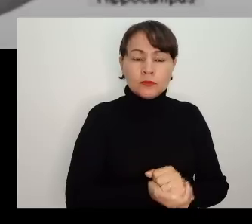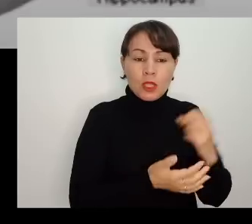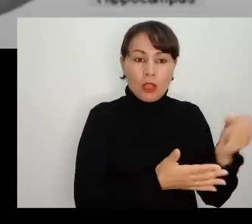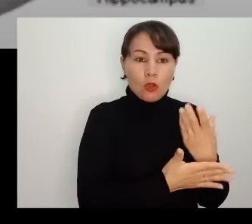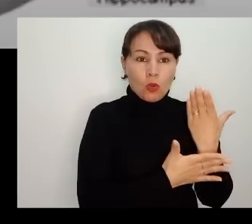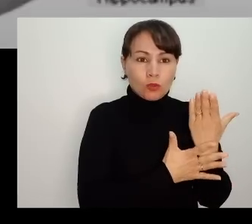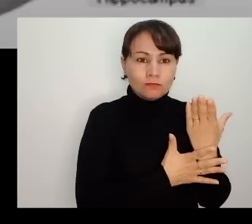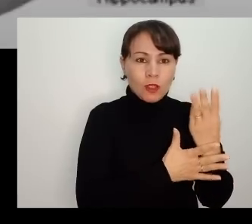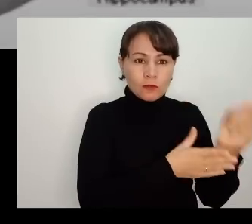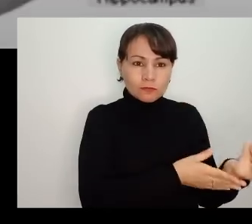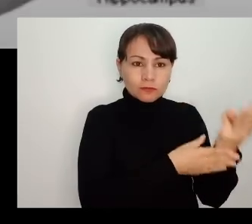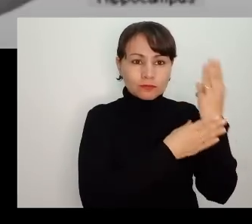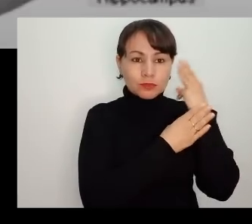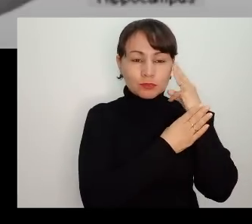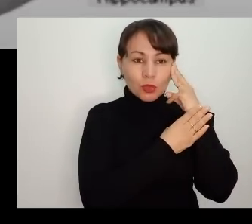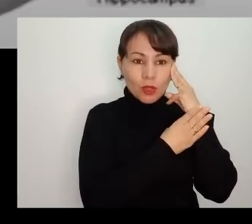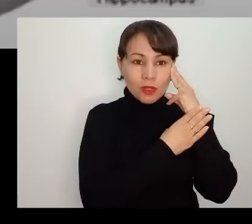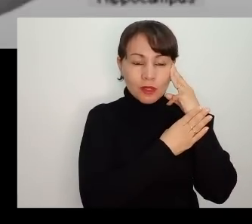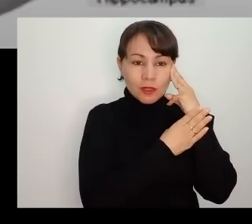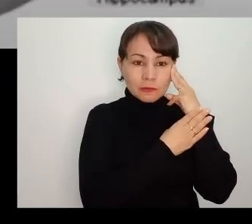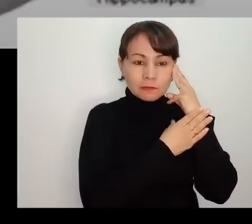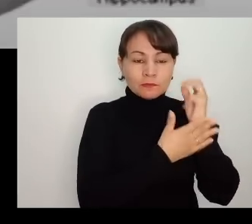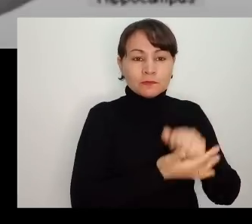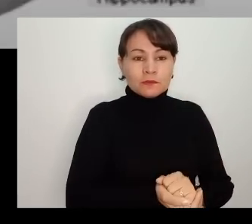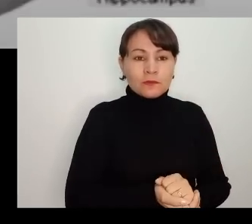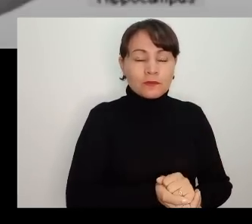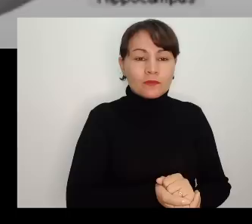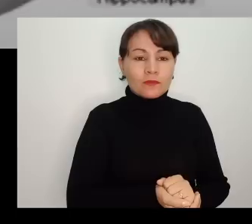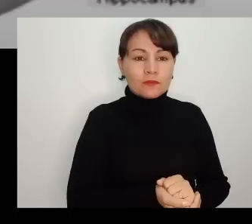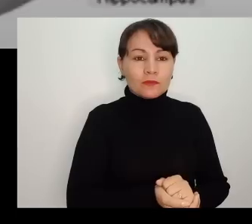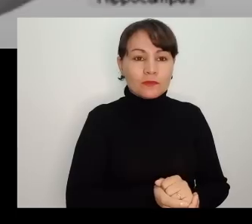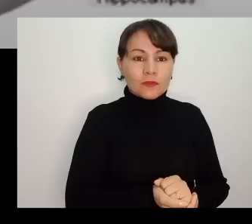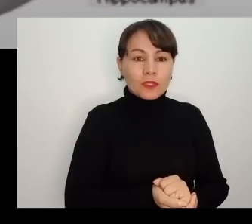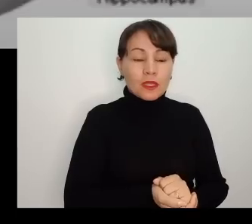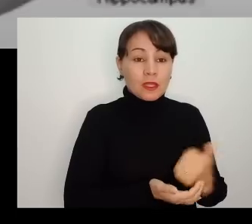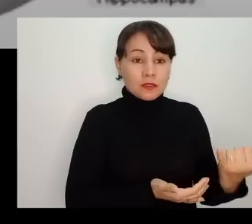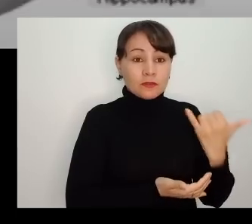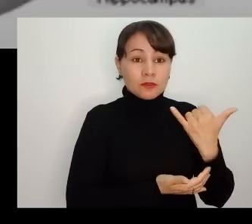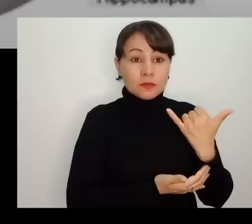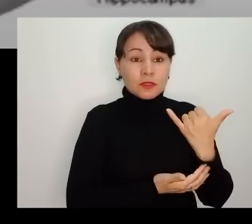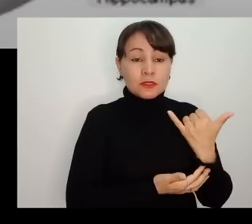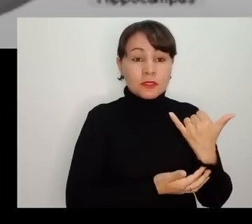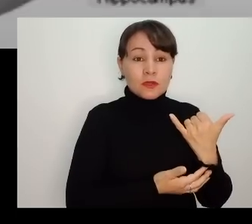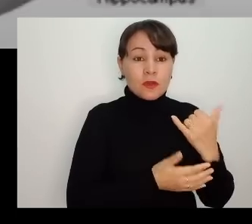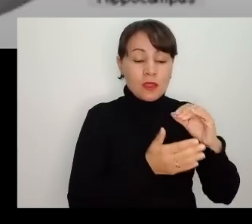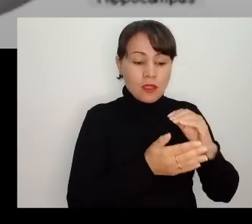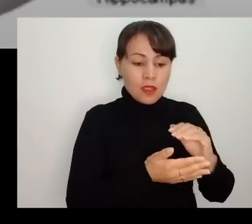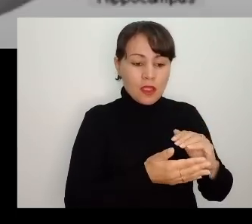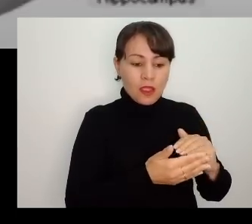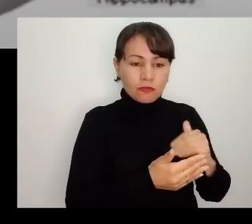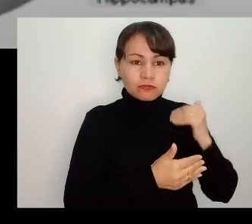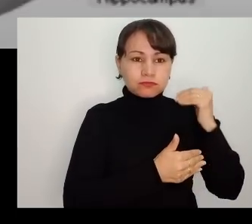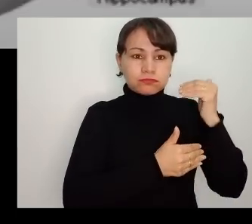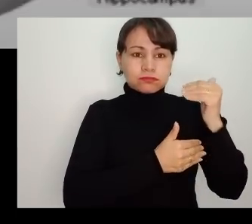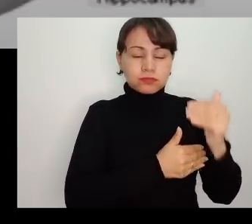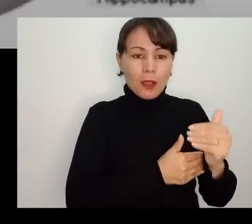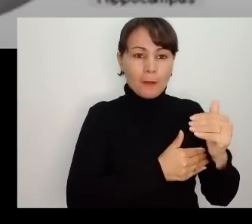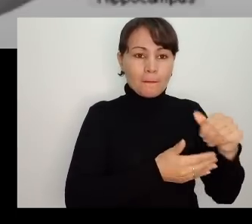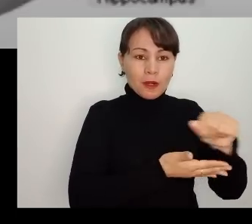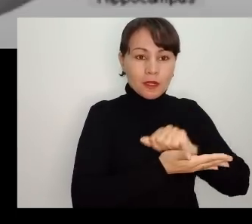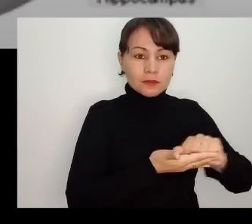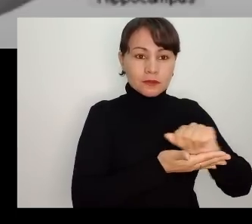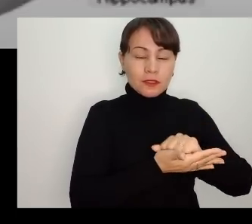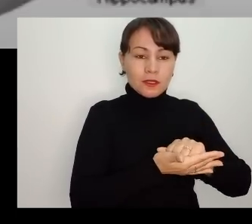a consolidação devido à liberação de hormônios como a melatonina, essa informação, então, ela sai das